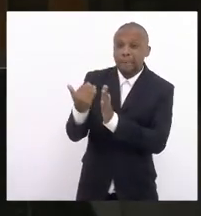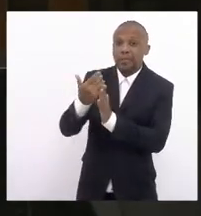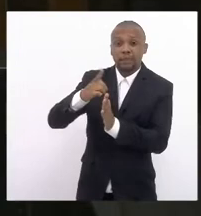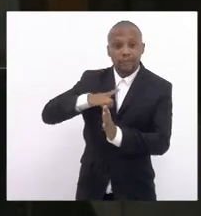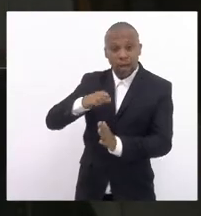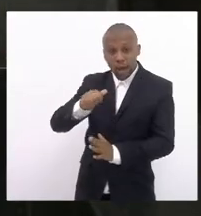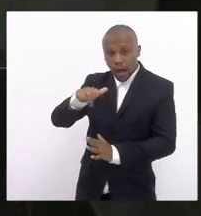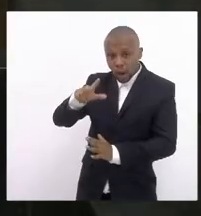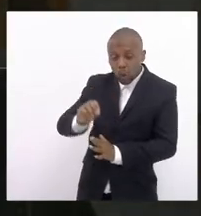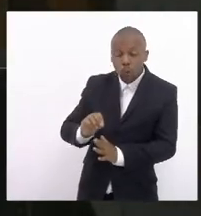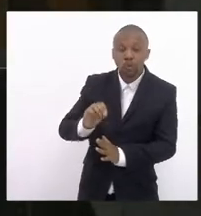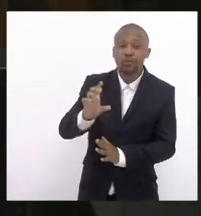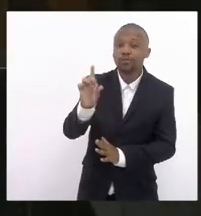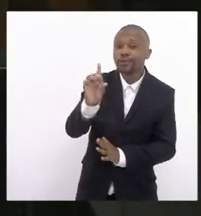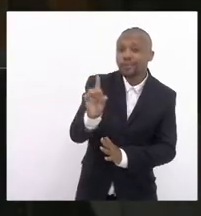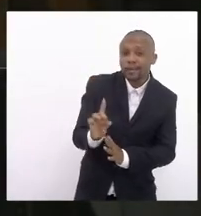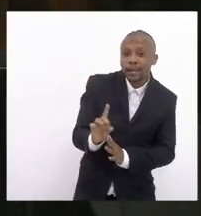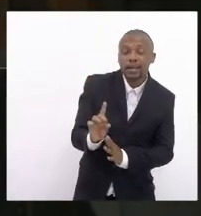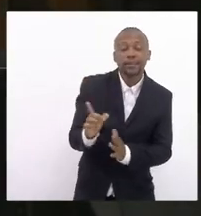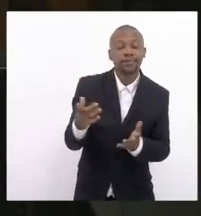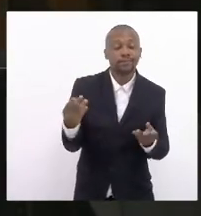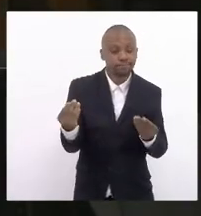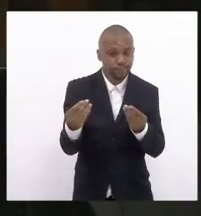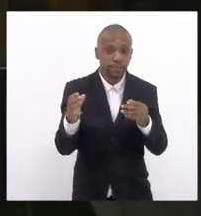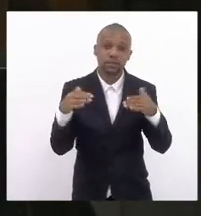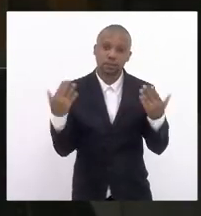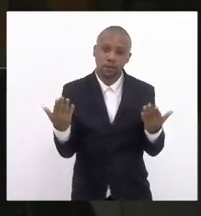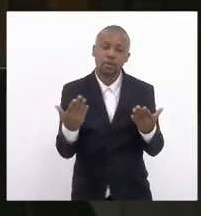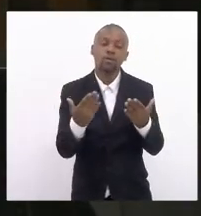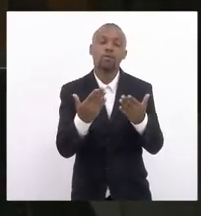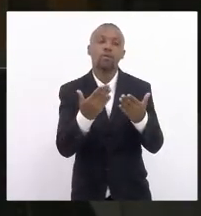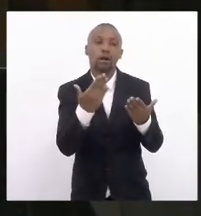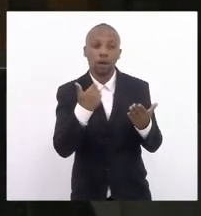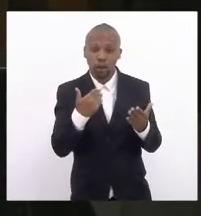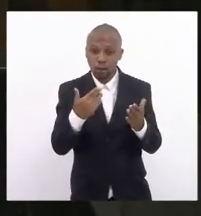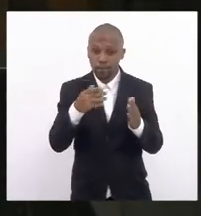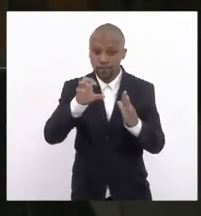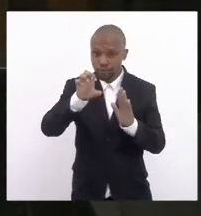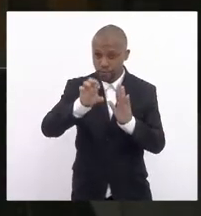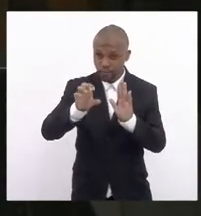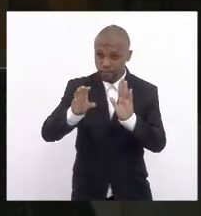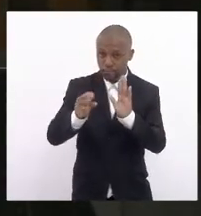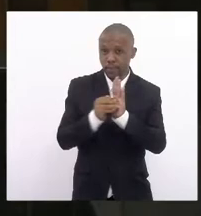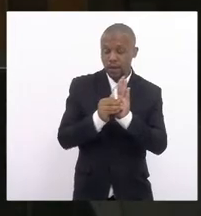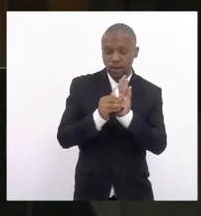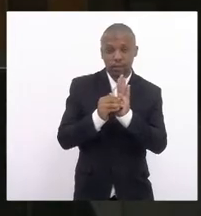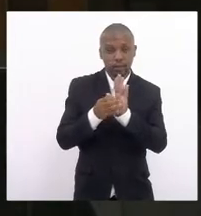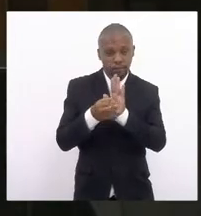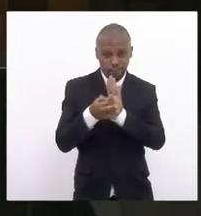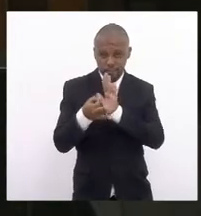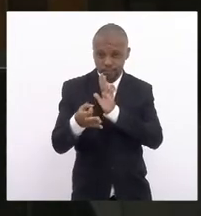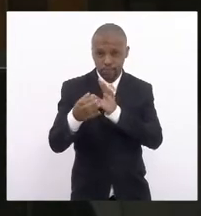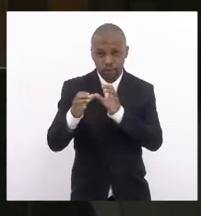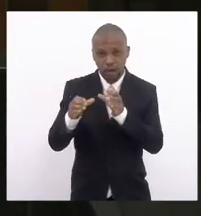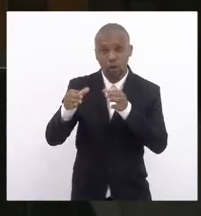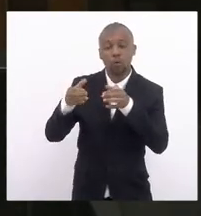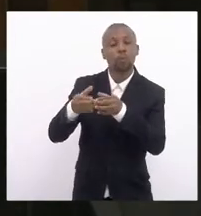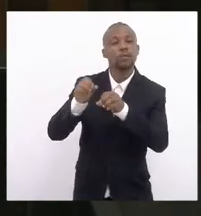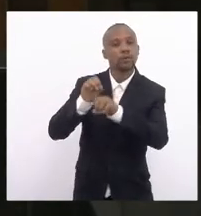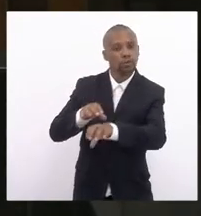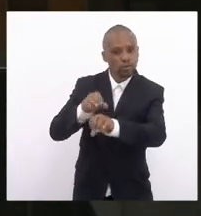diferenciada, mas isso é pouco. Então, deputado Samuel, eu fiz uma emenda pela Comissão de Educação, já está,